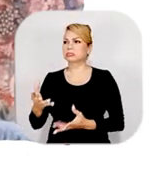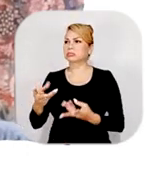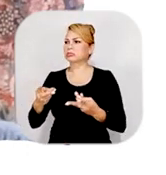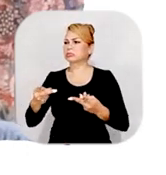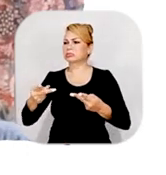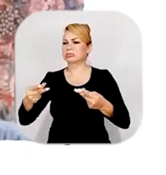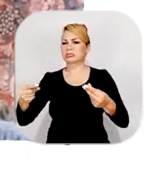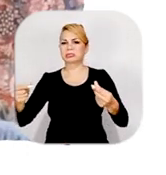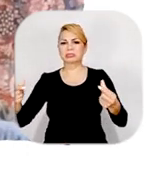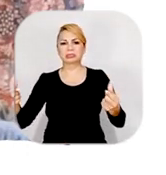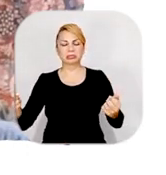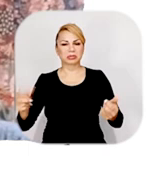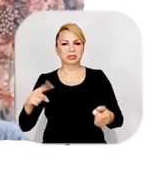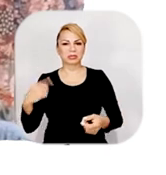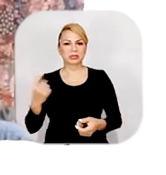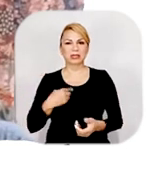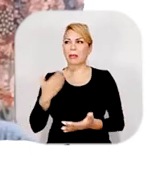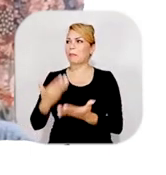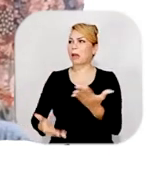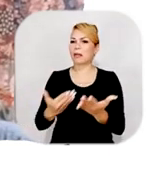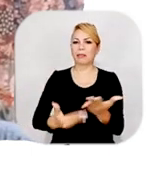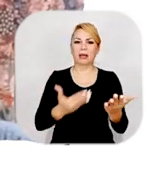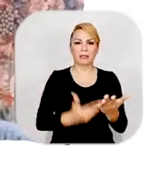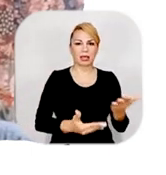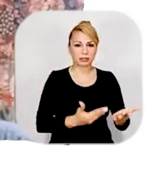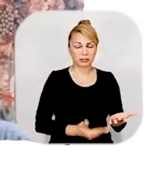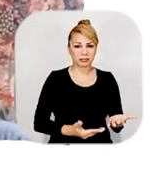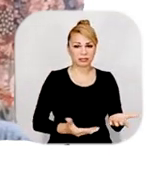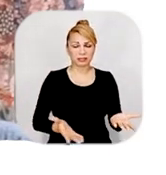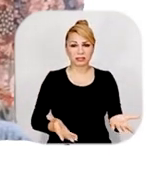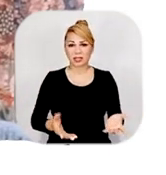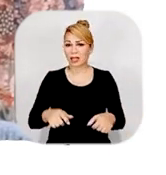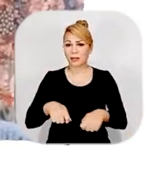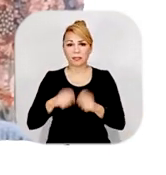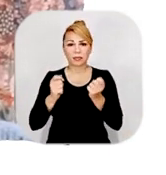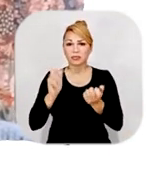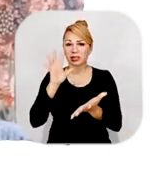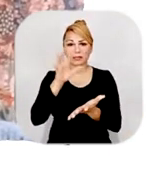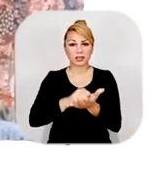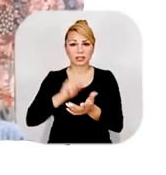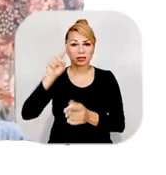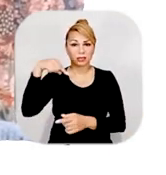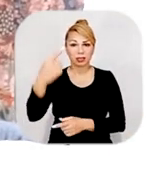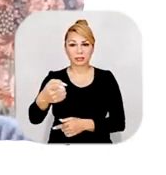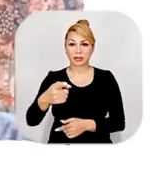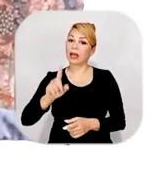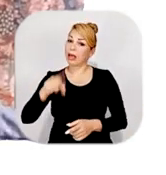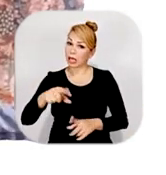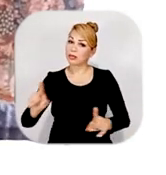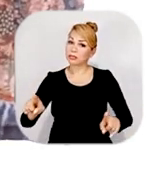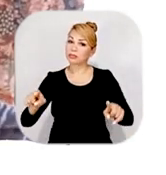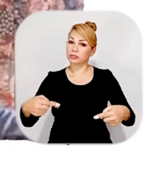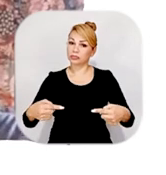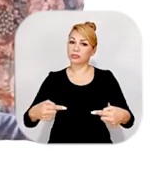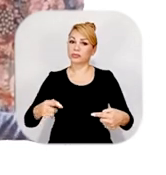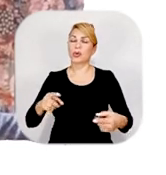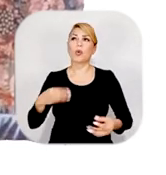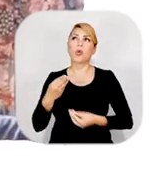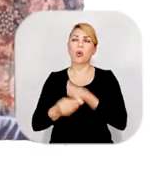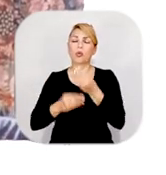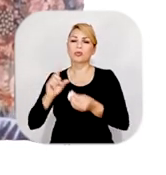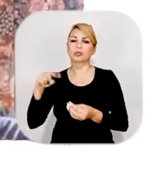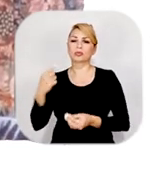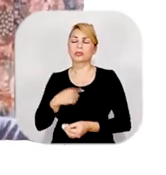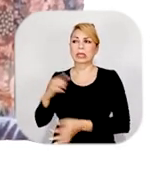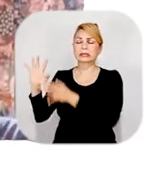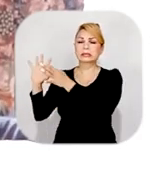se perdendo e depois não tem como... Inclusive, vai ser um desafio muito grande de costurar,